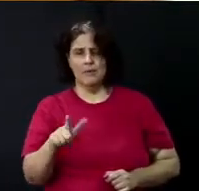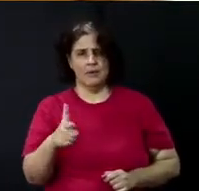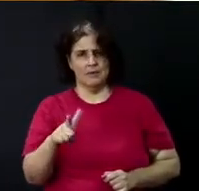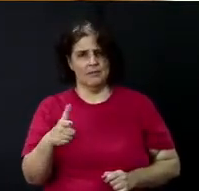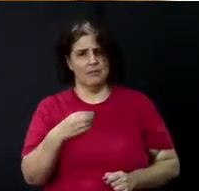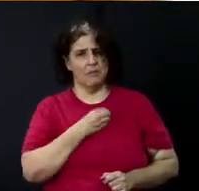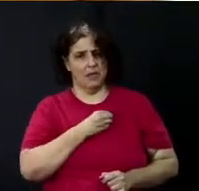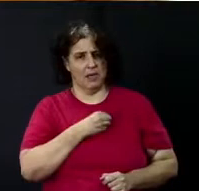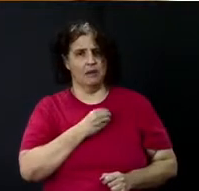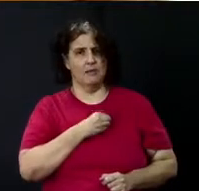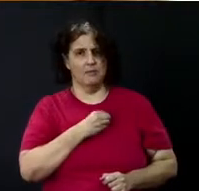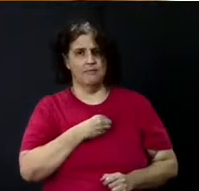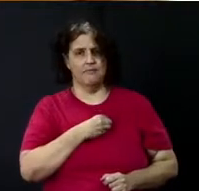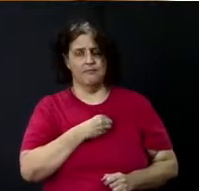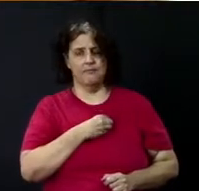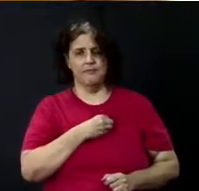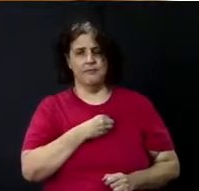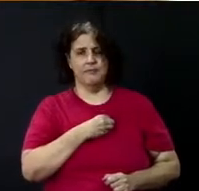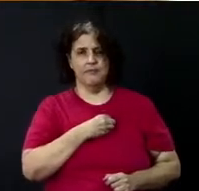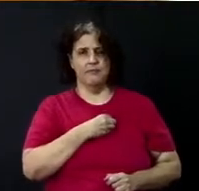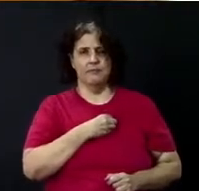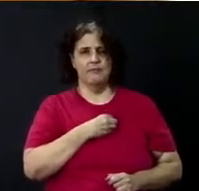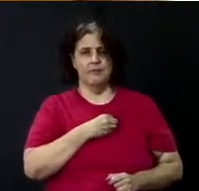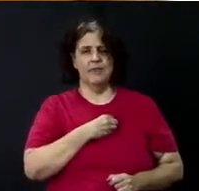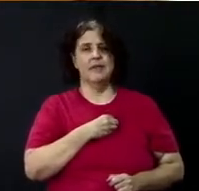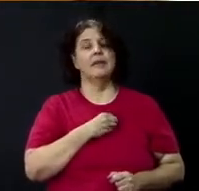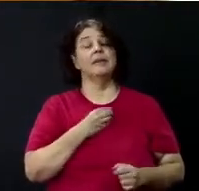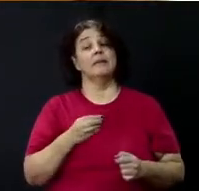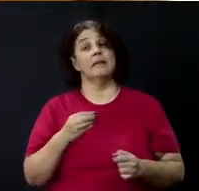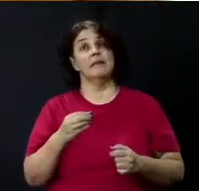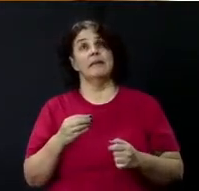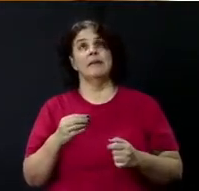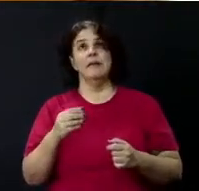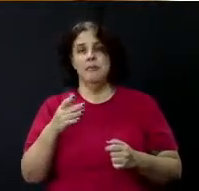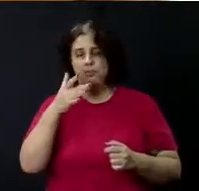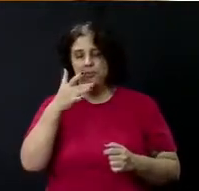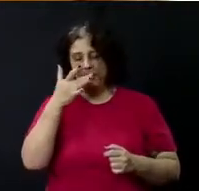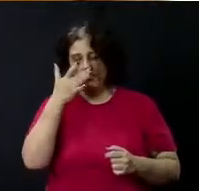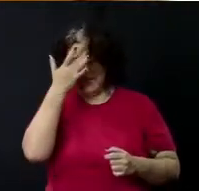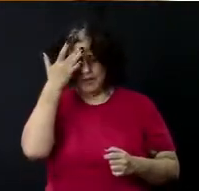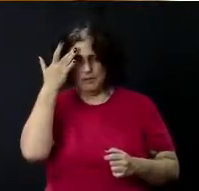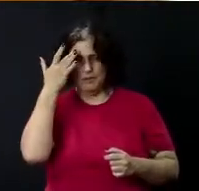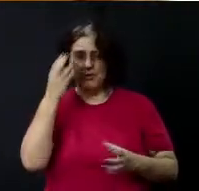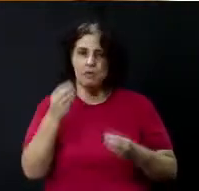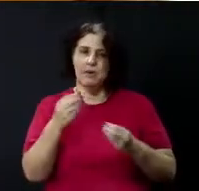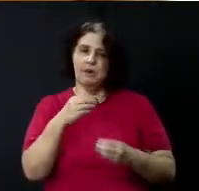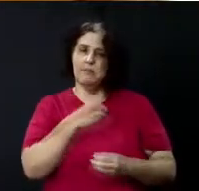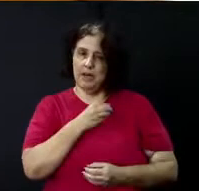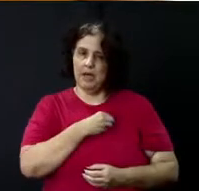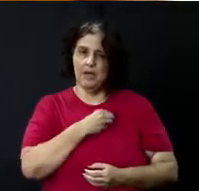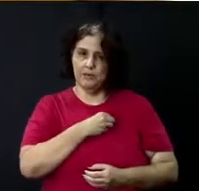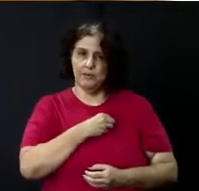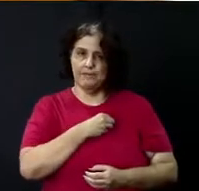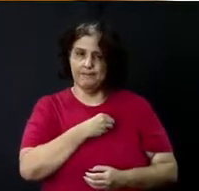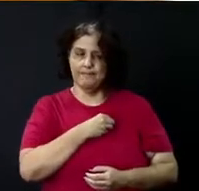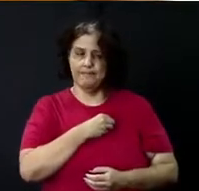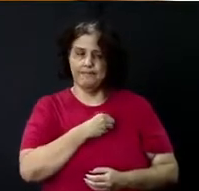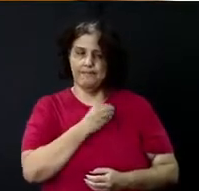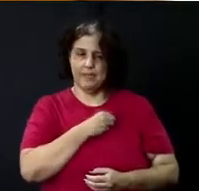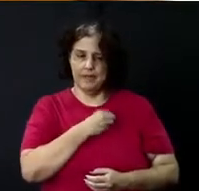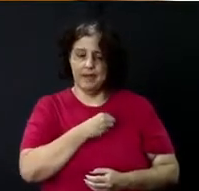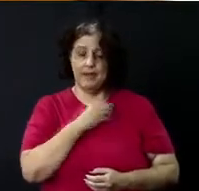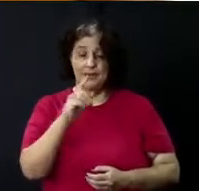pessoas cometam e que não gerem consequências em outras pessoas. Há muitos pais que, por conta dos seus